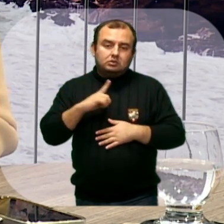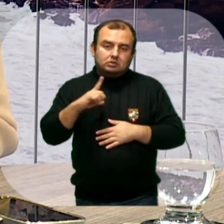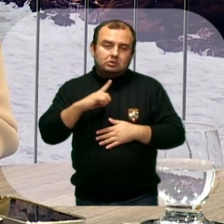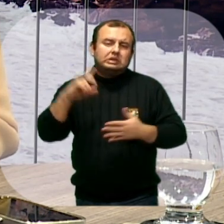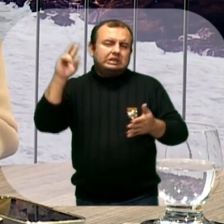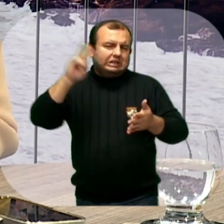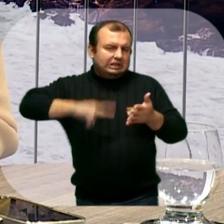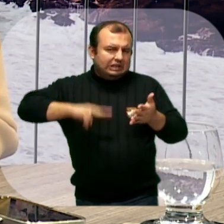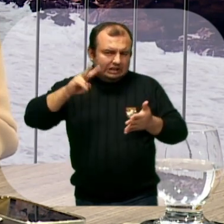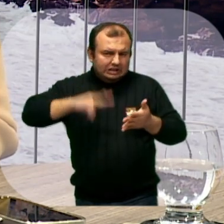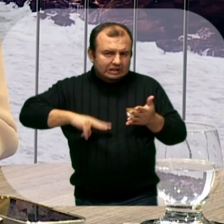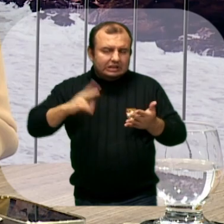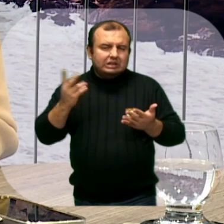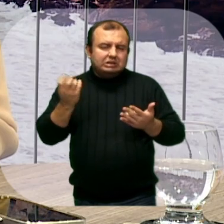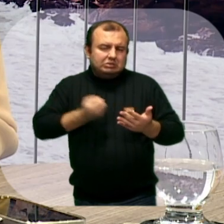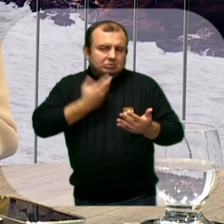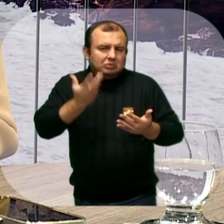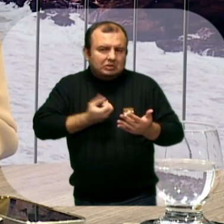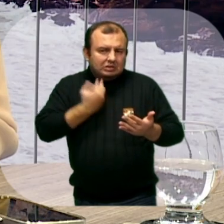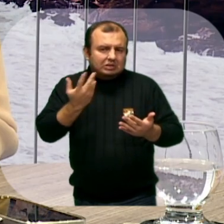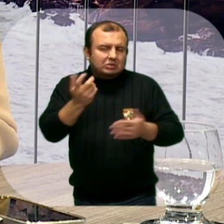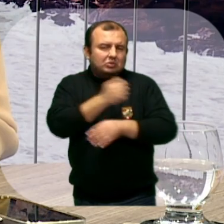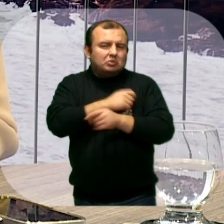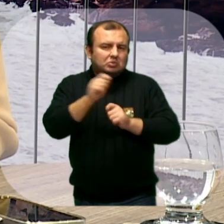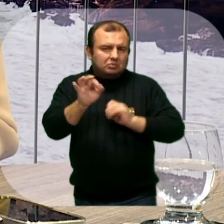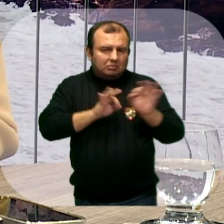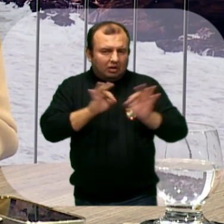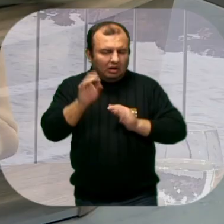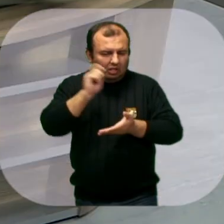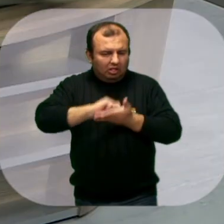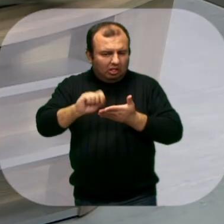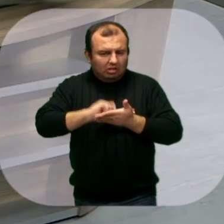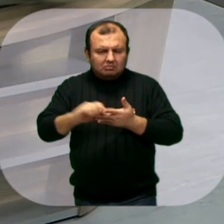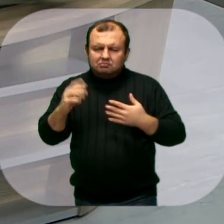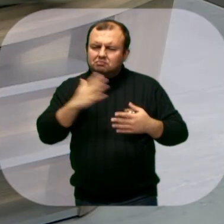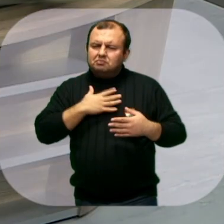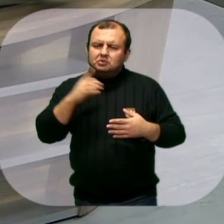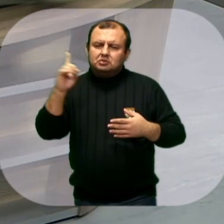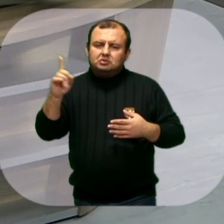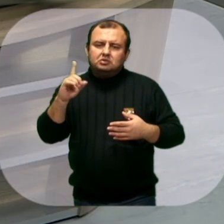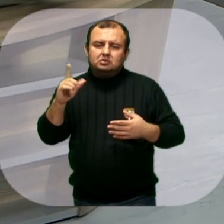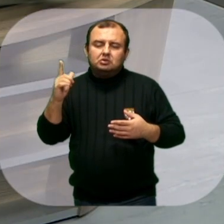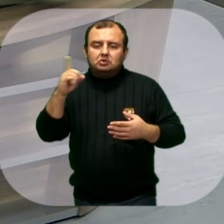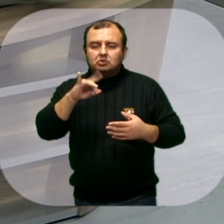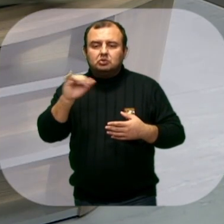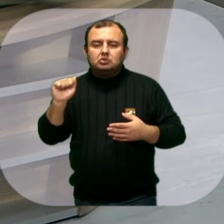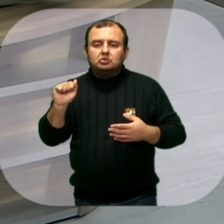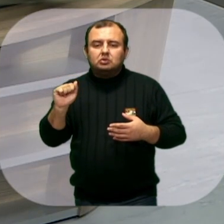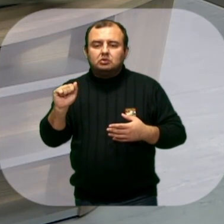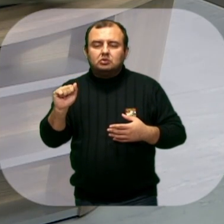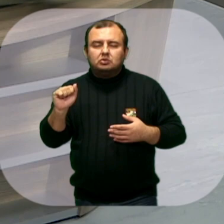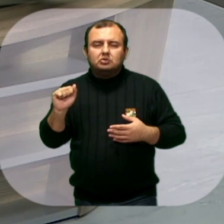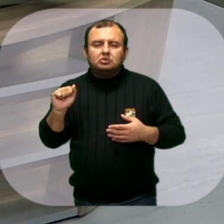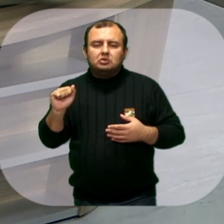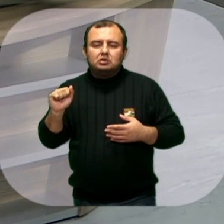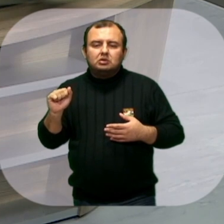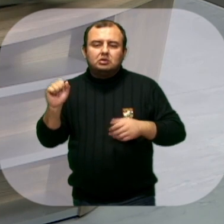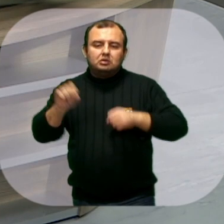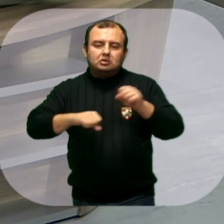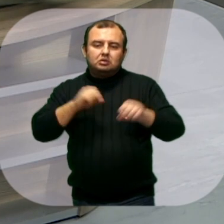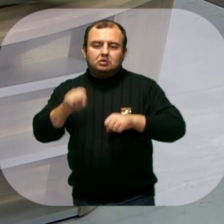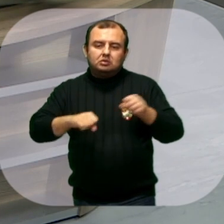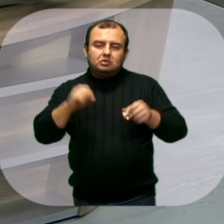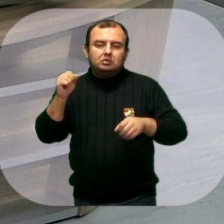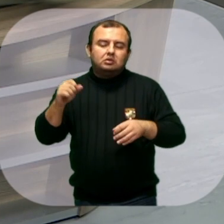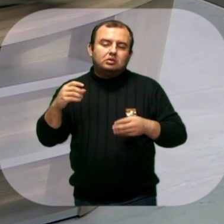vocês lessem as poesias que esses alunos compuseram, meu Deus, o dia de levar a bicicleta para